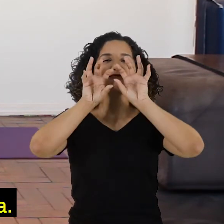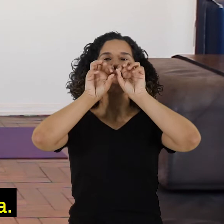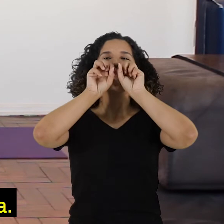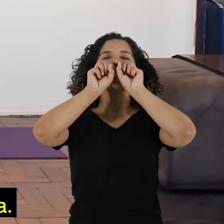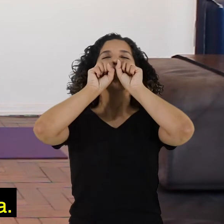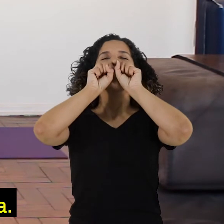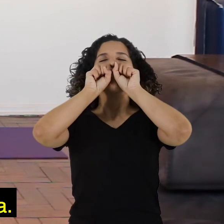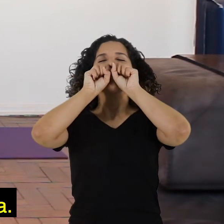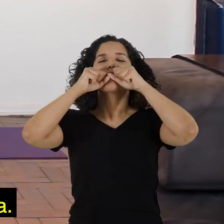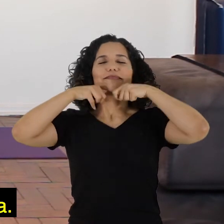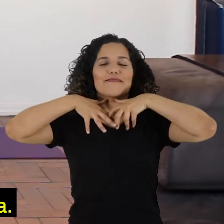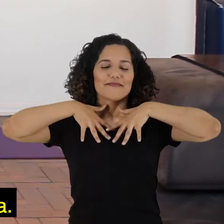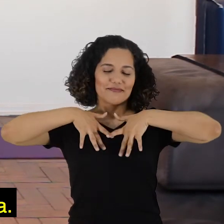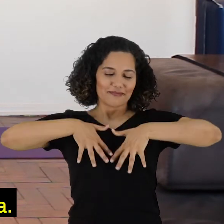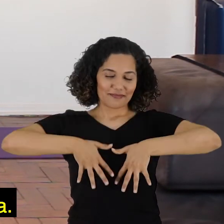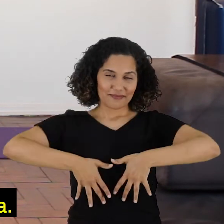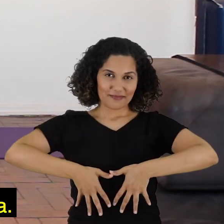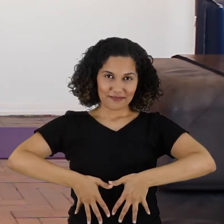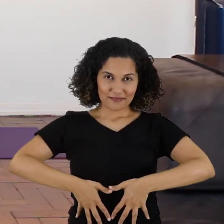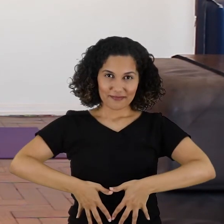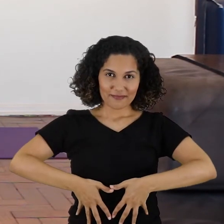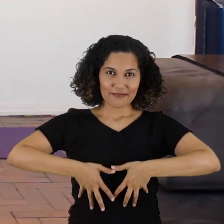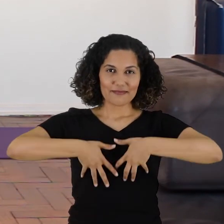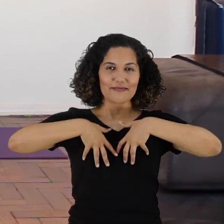Inspira, deixa essa energia tomar conta.